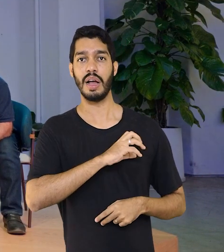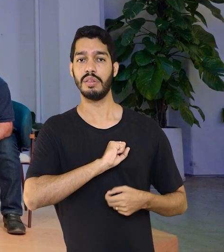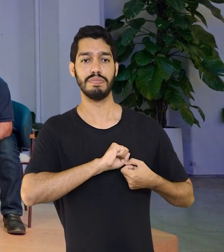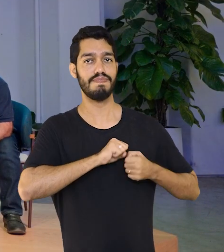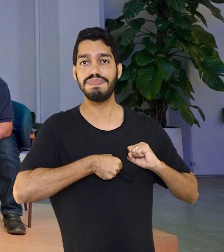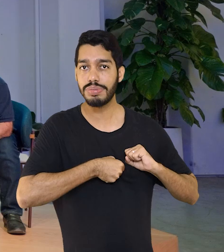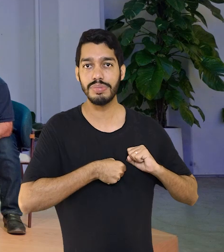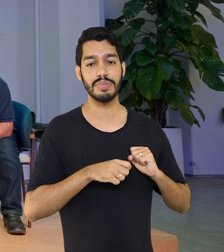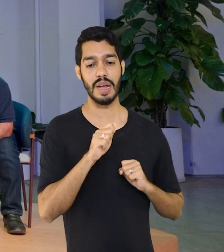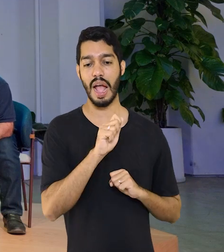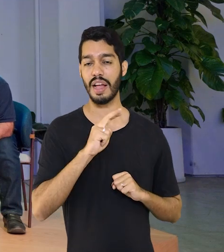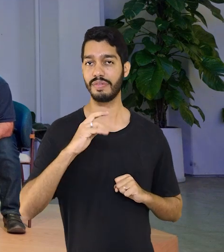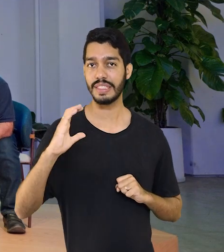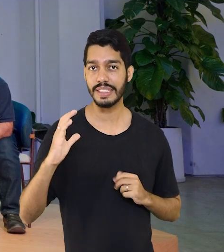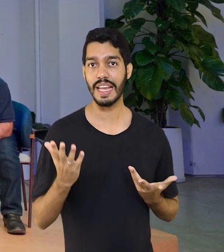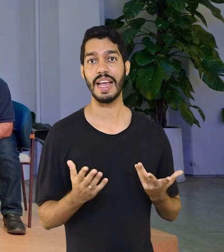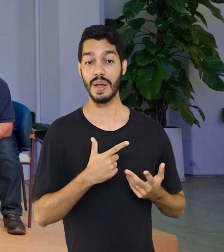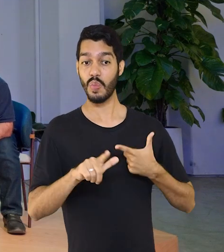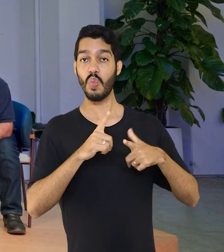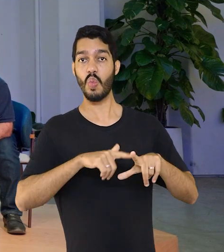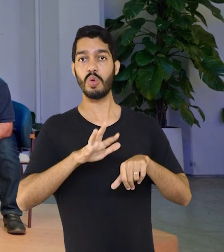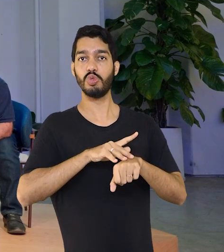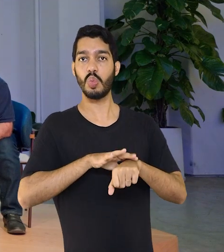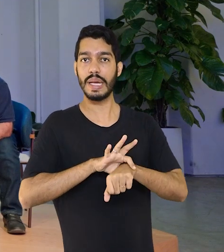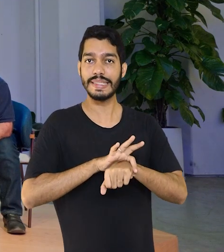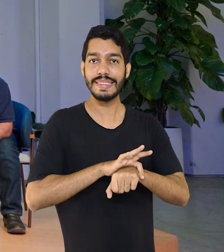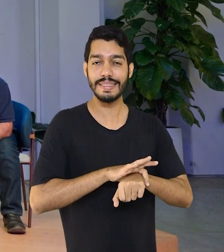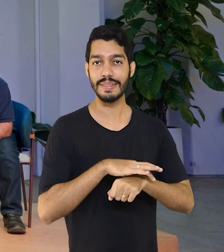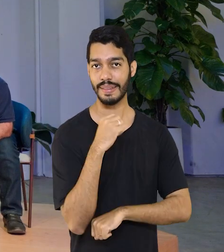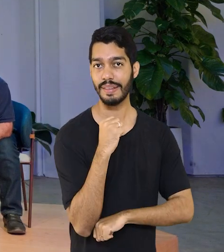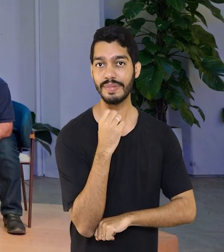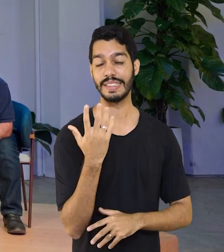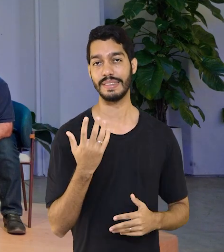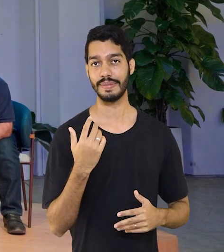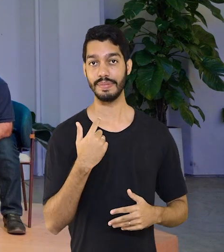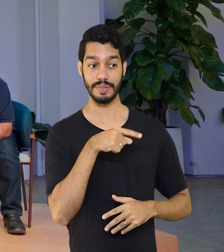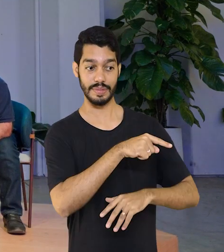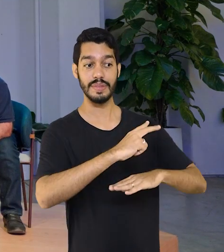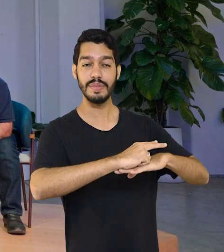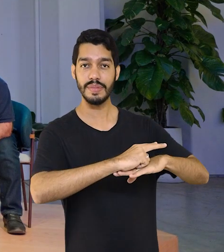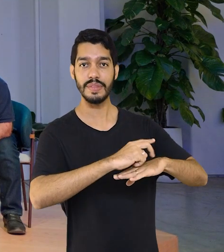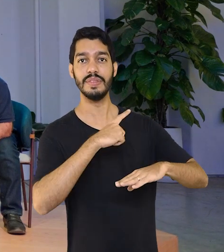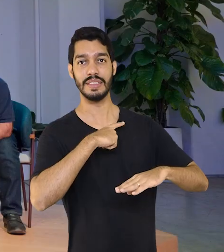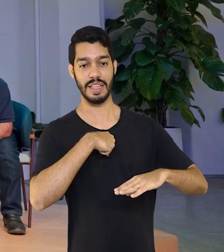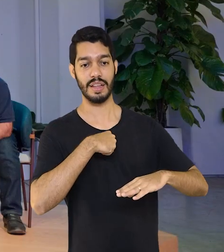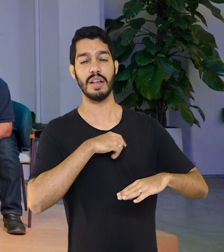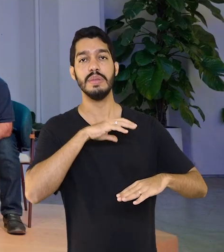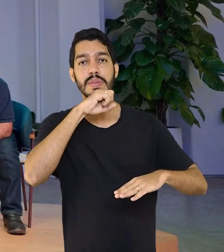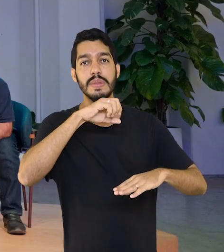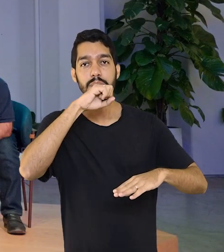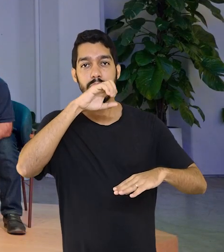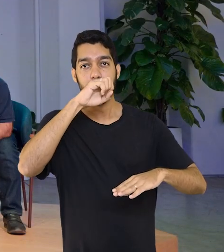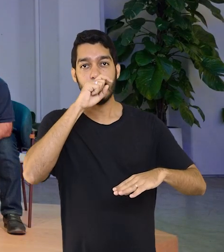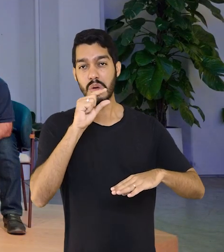por infarto, por AVC, por descompensação de doenças crônicas. Então, o meu paciente que tem insuficiência cardíaca, quando vem